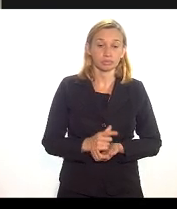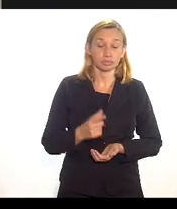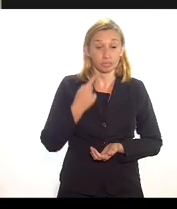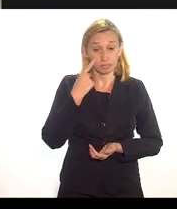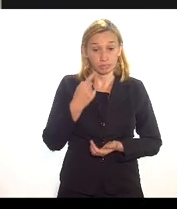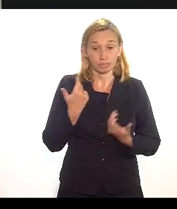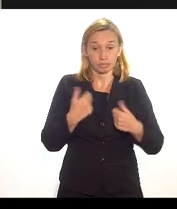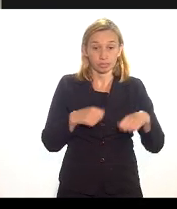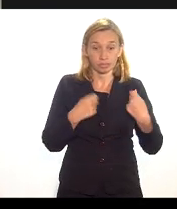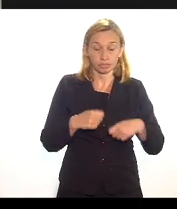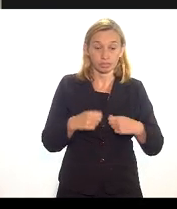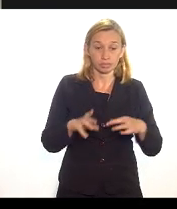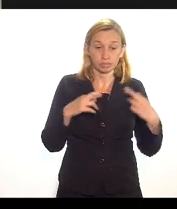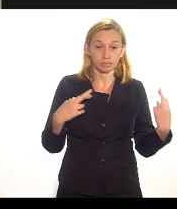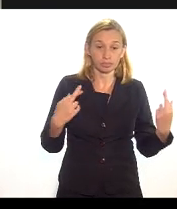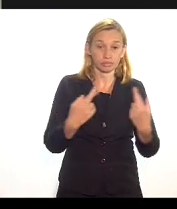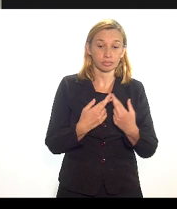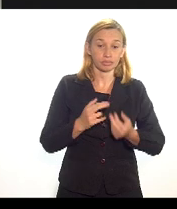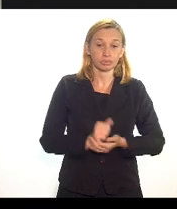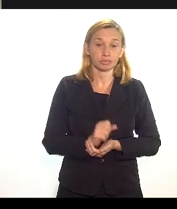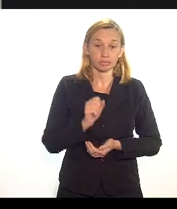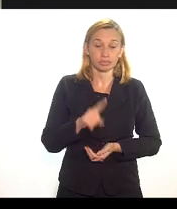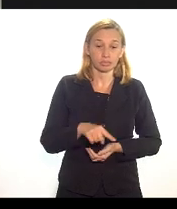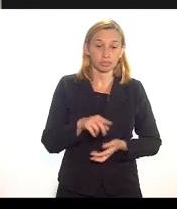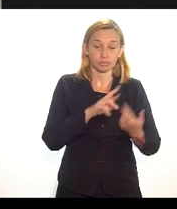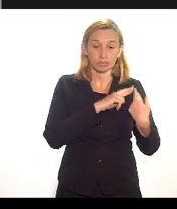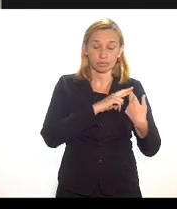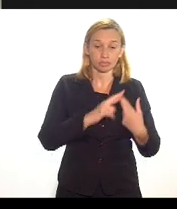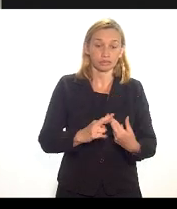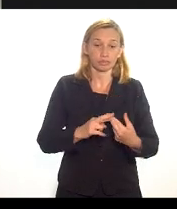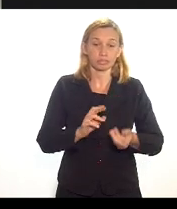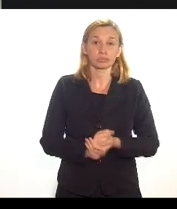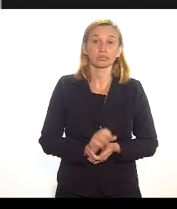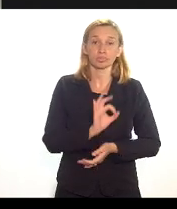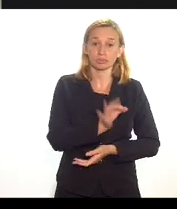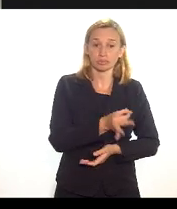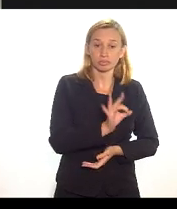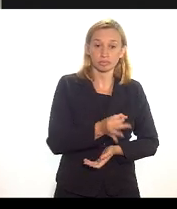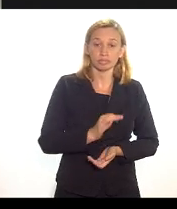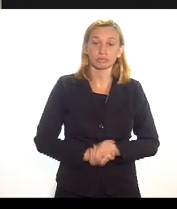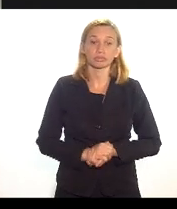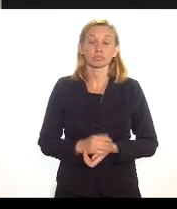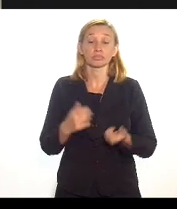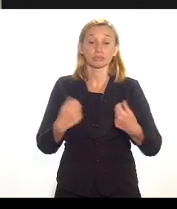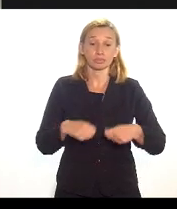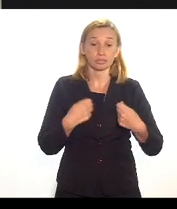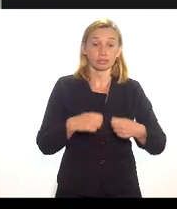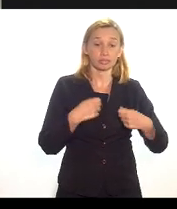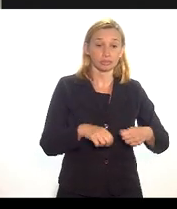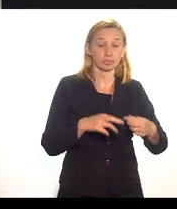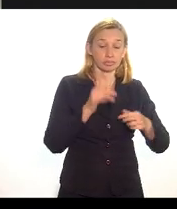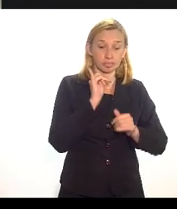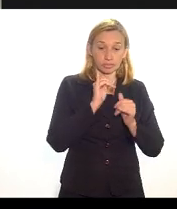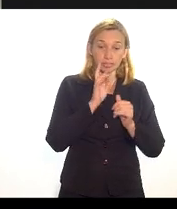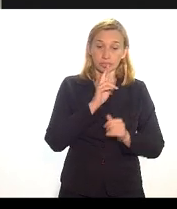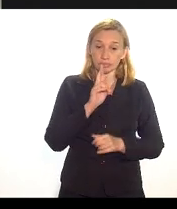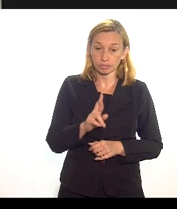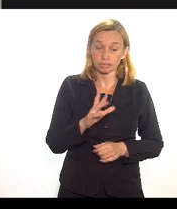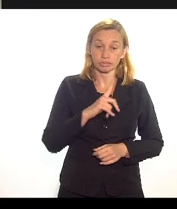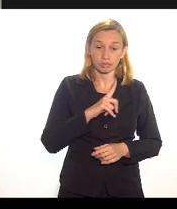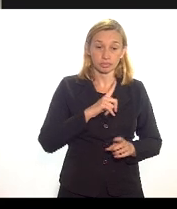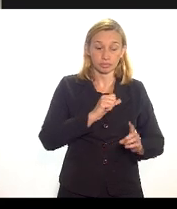necessidades dessa auditoria, que é, sim, uma responsabilidade desses entes que precisam responder à sociedade, né?